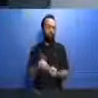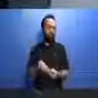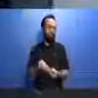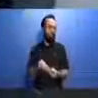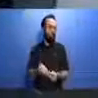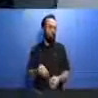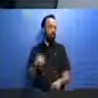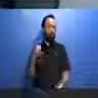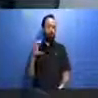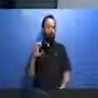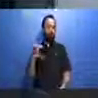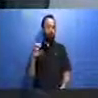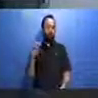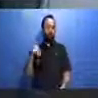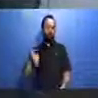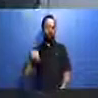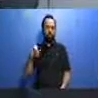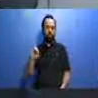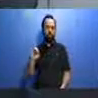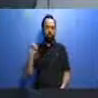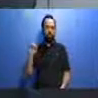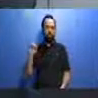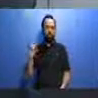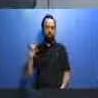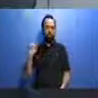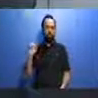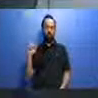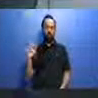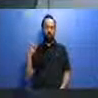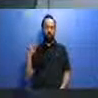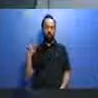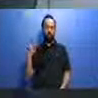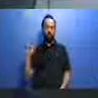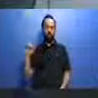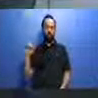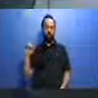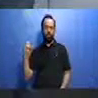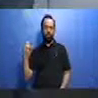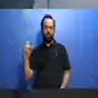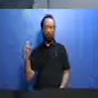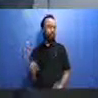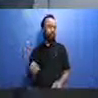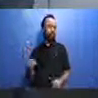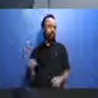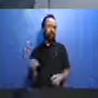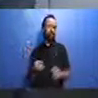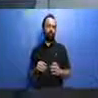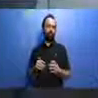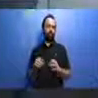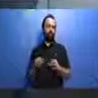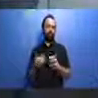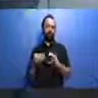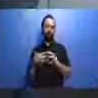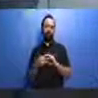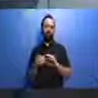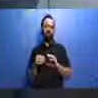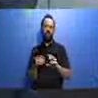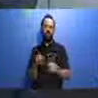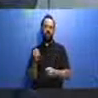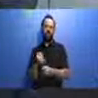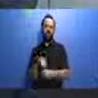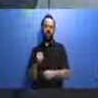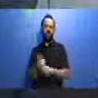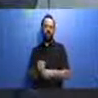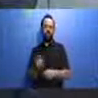quinidários. Quinidários são animais que têm células que produzem substâncias urticantes, que pode levar à